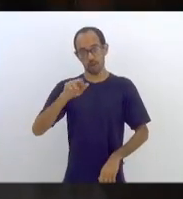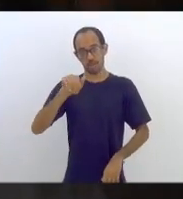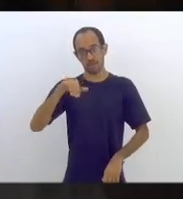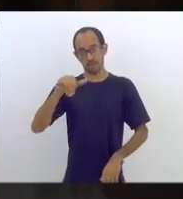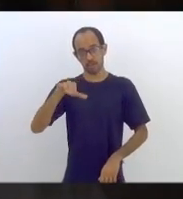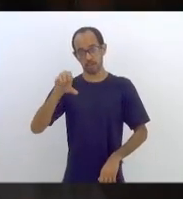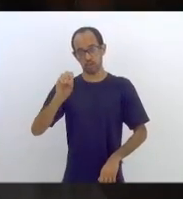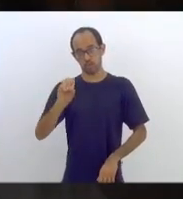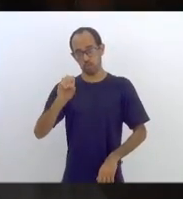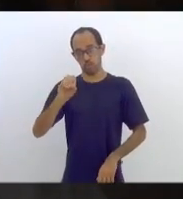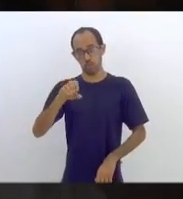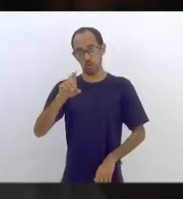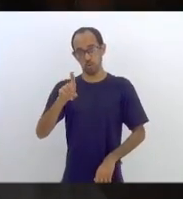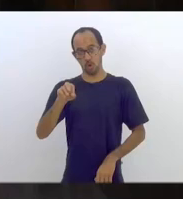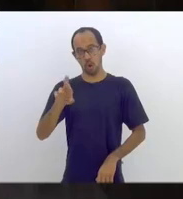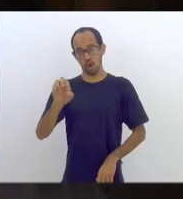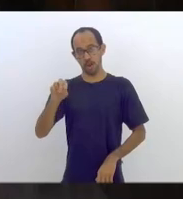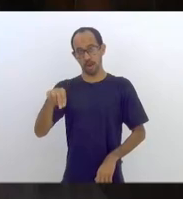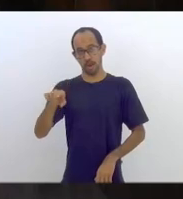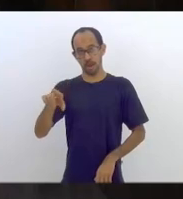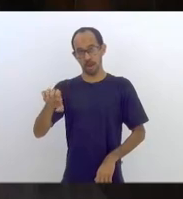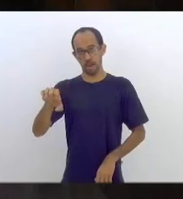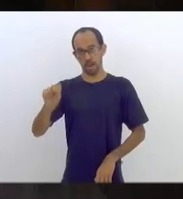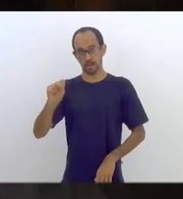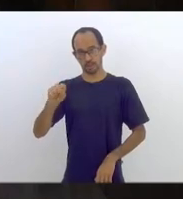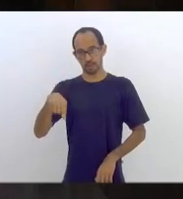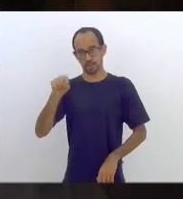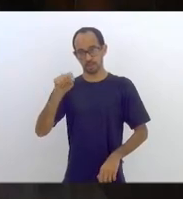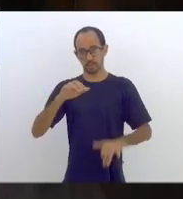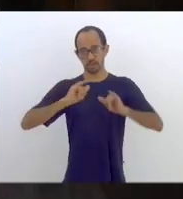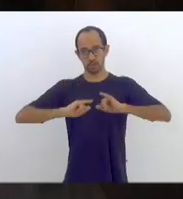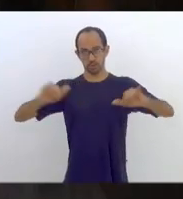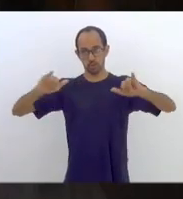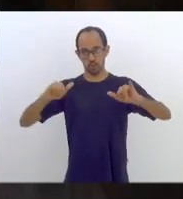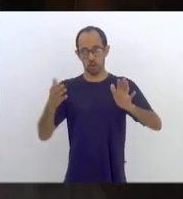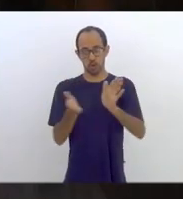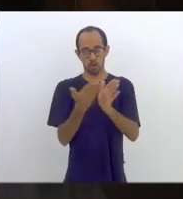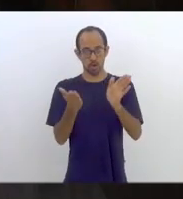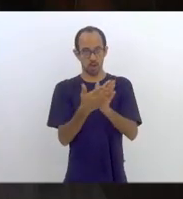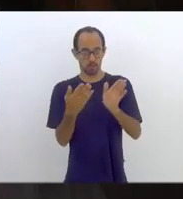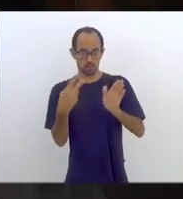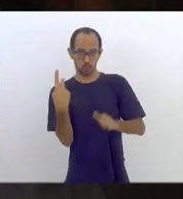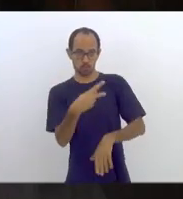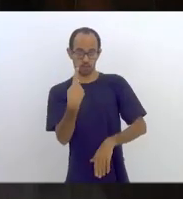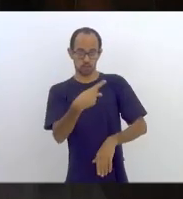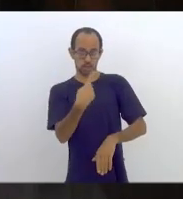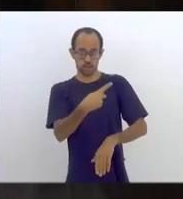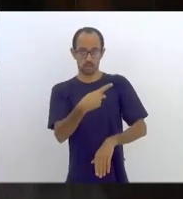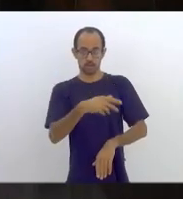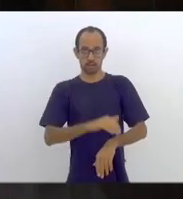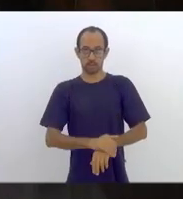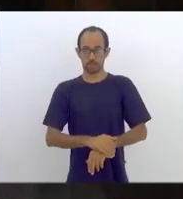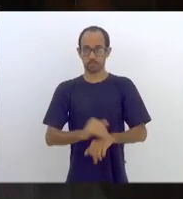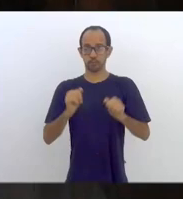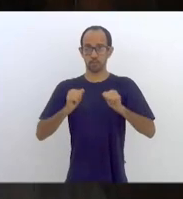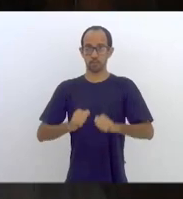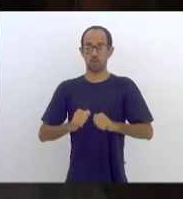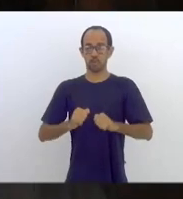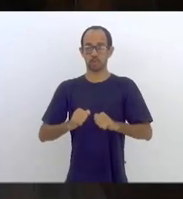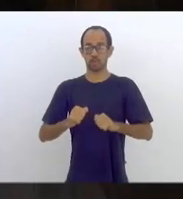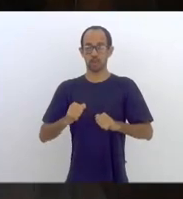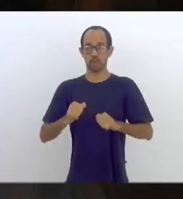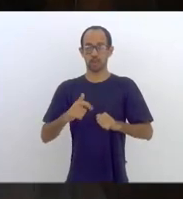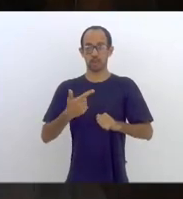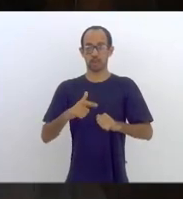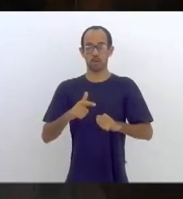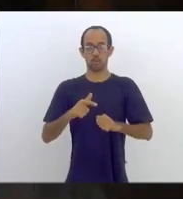Francisco Dornelles lançou o seu livro O Poder sem